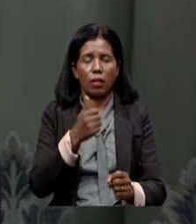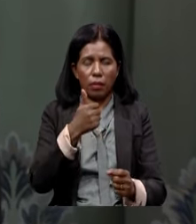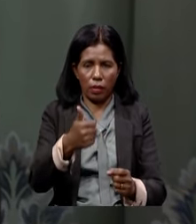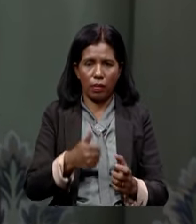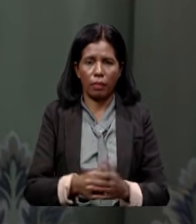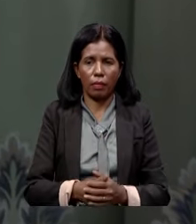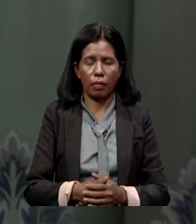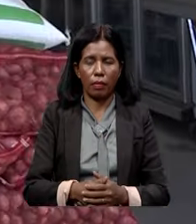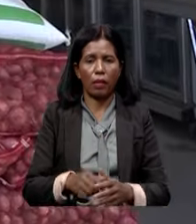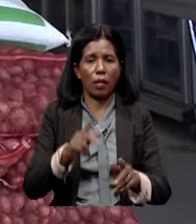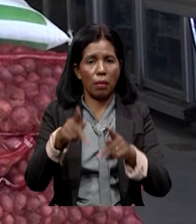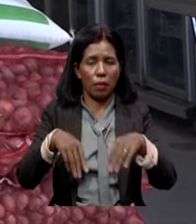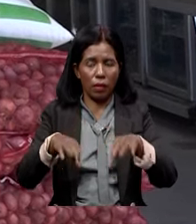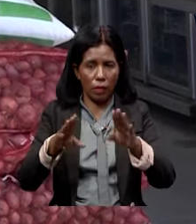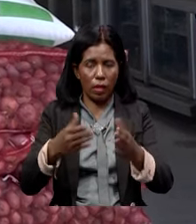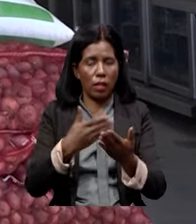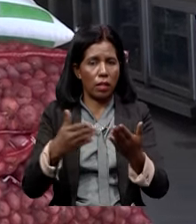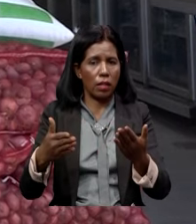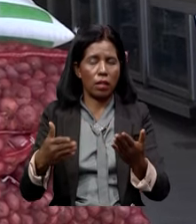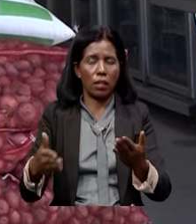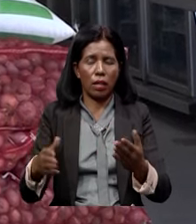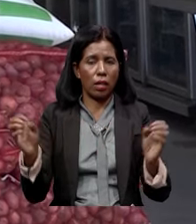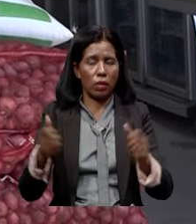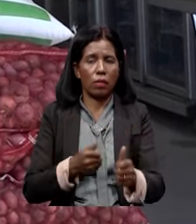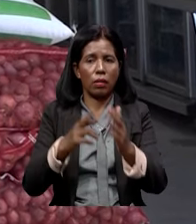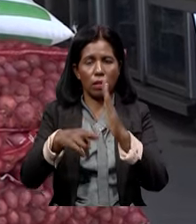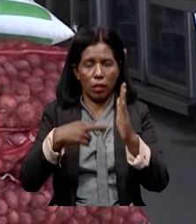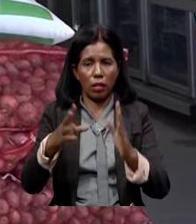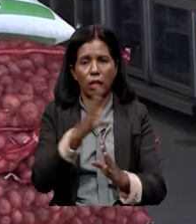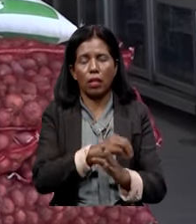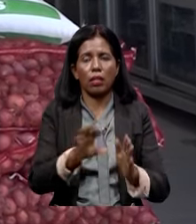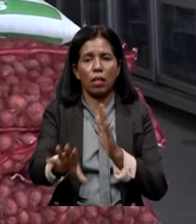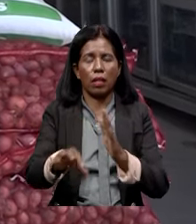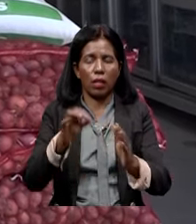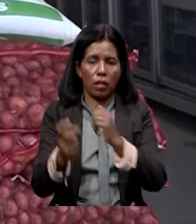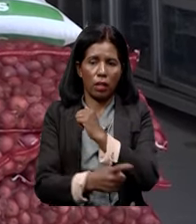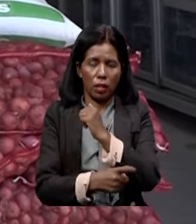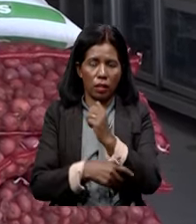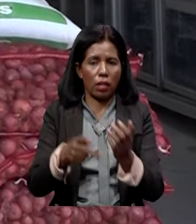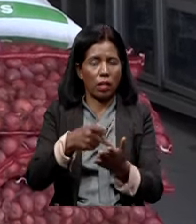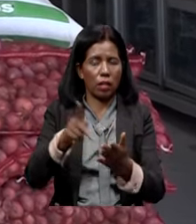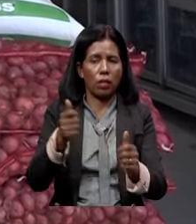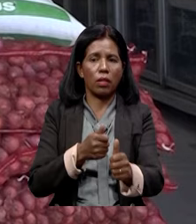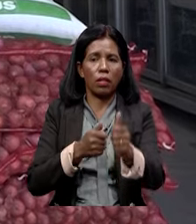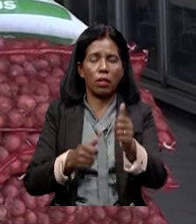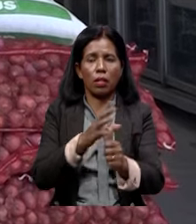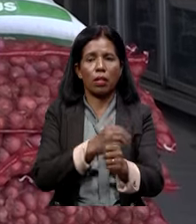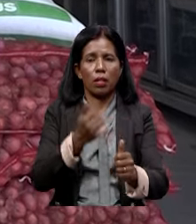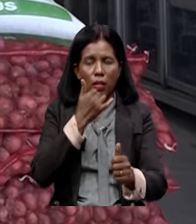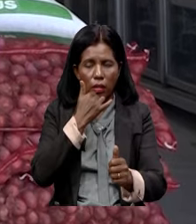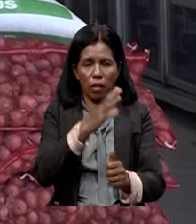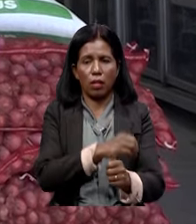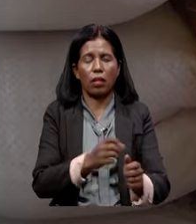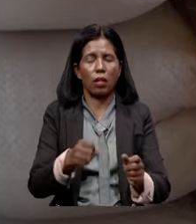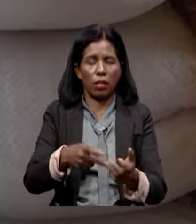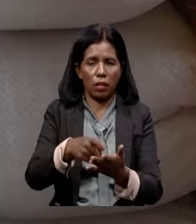operador ekonomia sira ne be fansa san la tui regras, no fansa san liu prazu, se hetan san san koima, baseia be iru ne be komete,